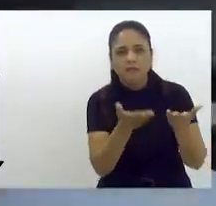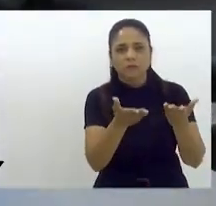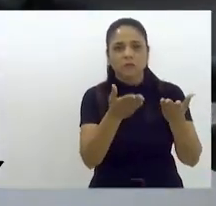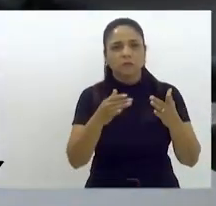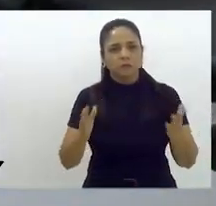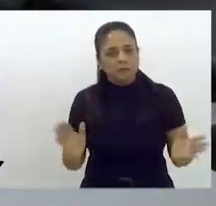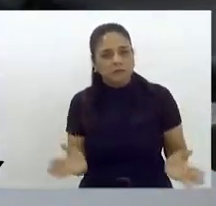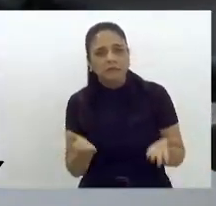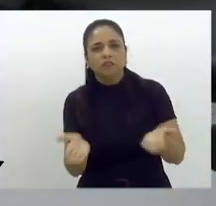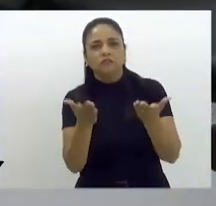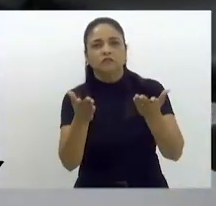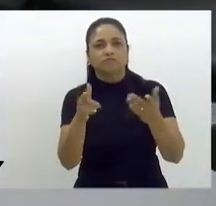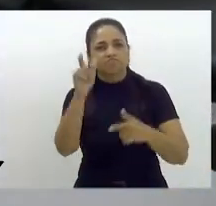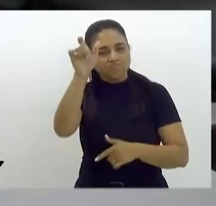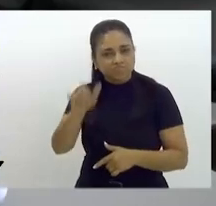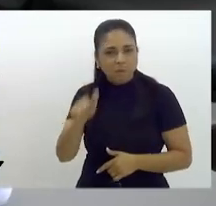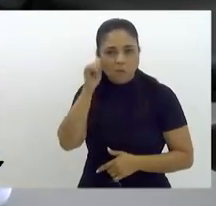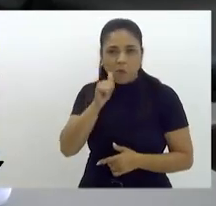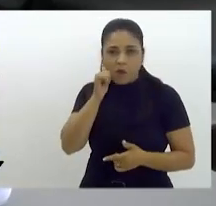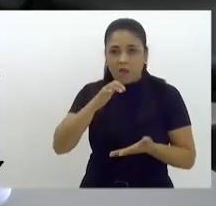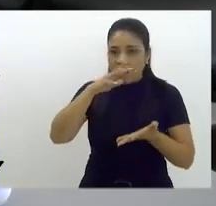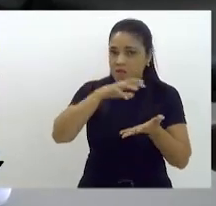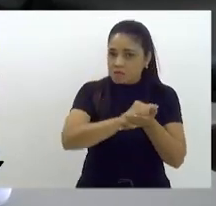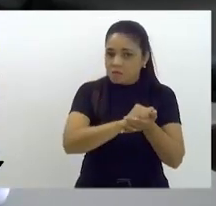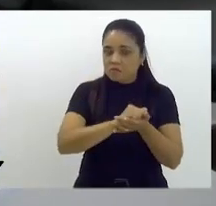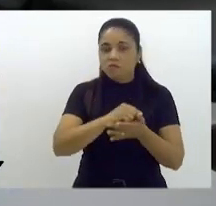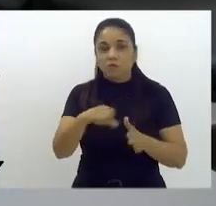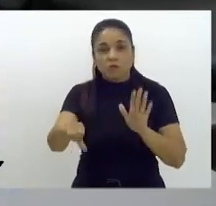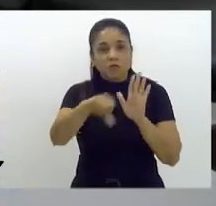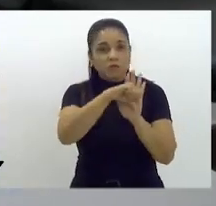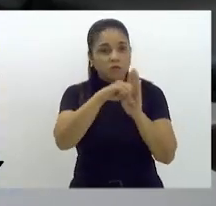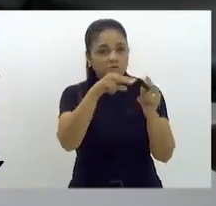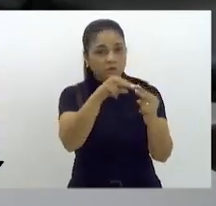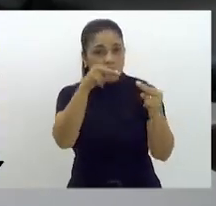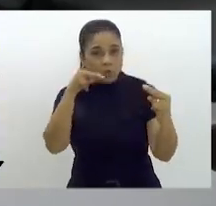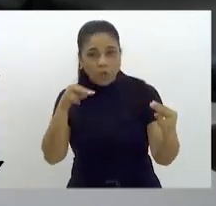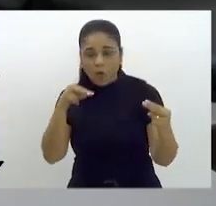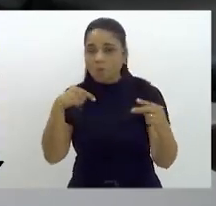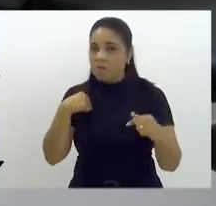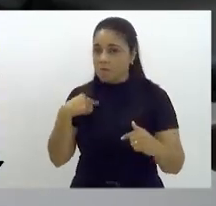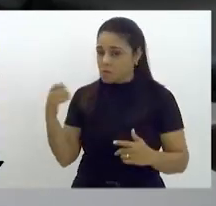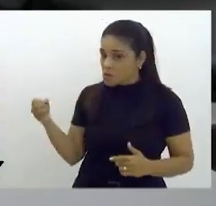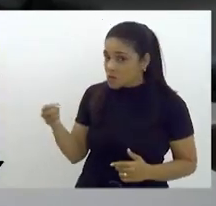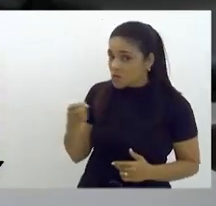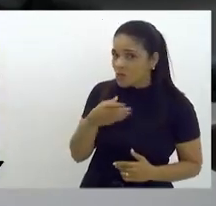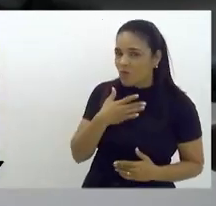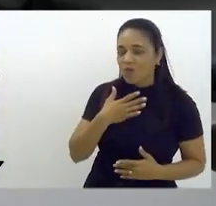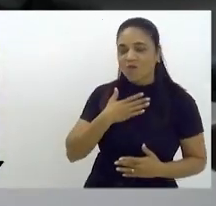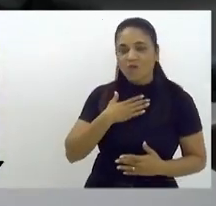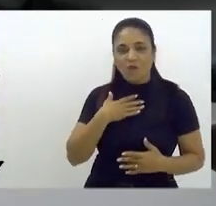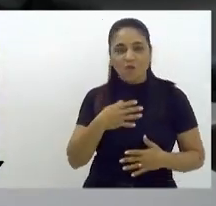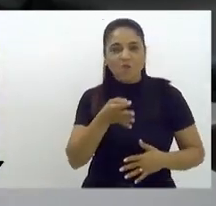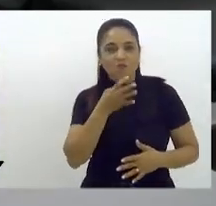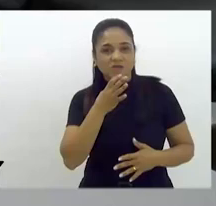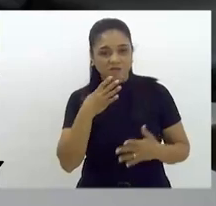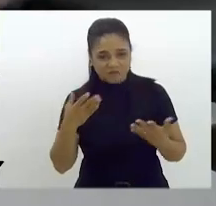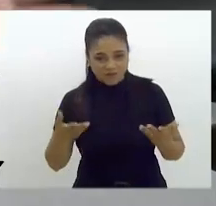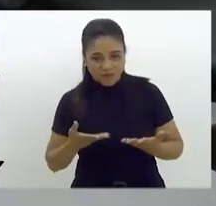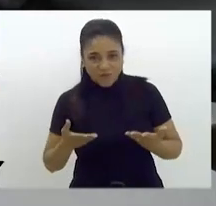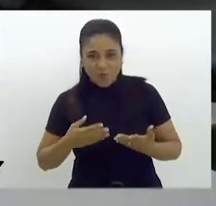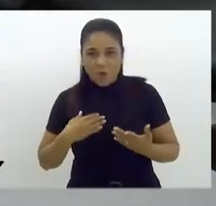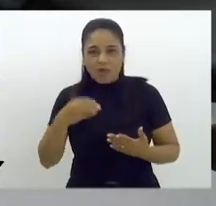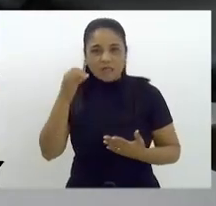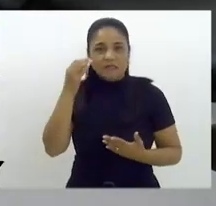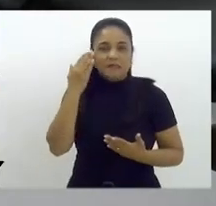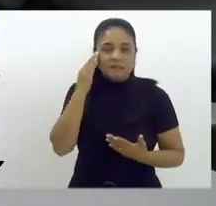e incentivar para que essas mulheres façam o registro dos crimes virtuais para mim é tudo muito novo entendo um pouco